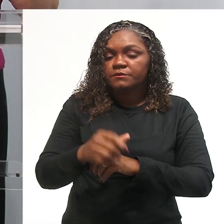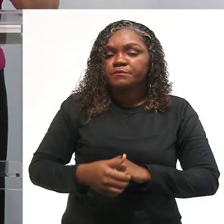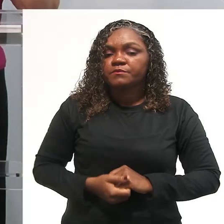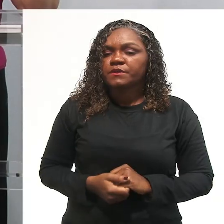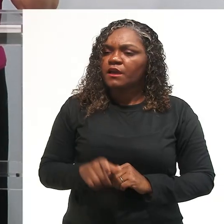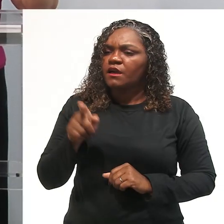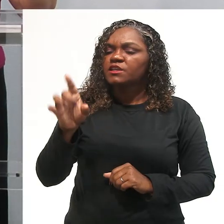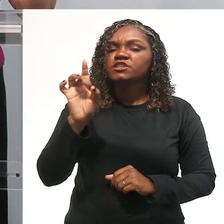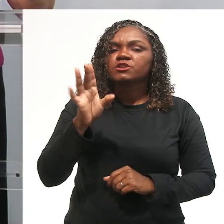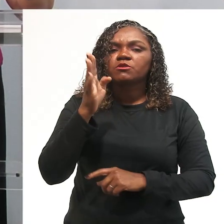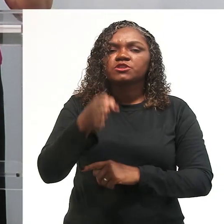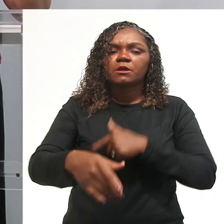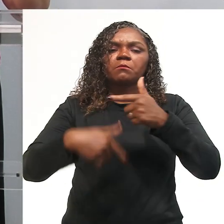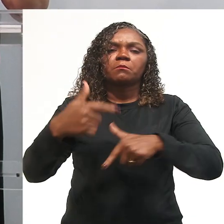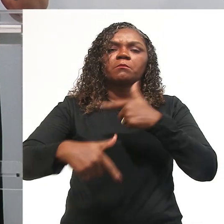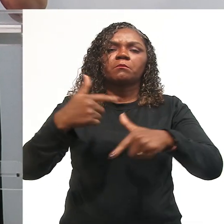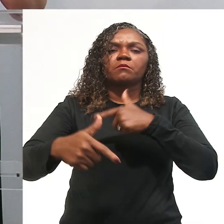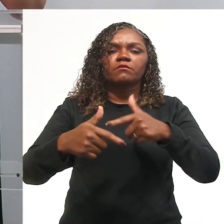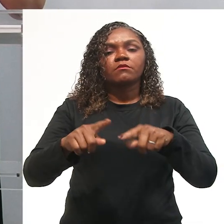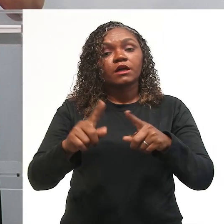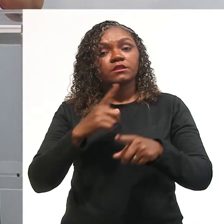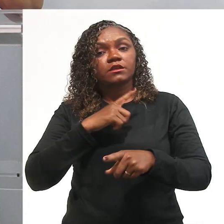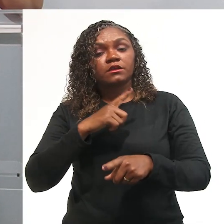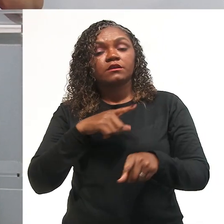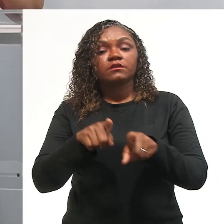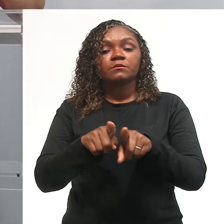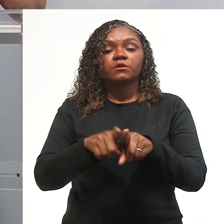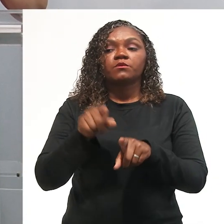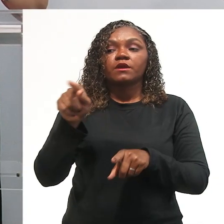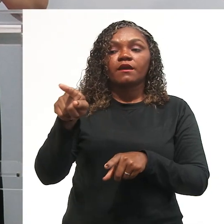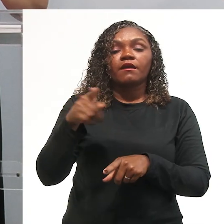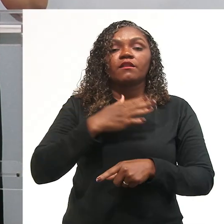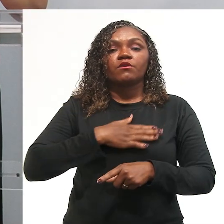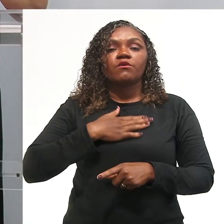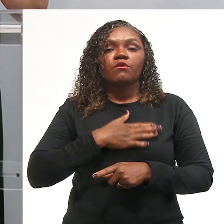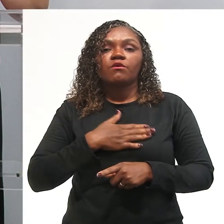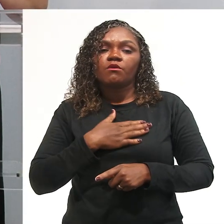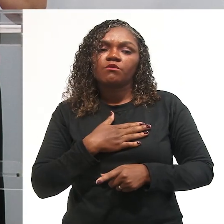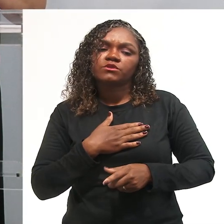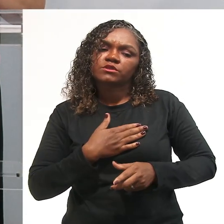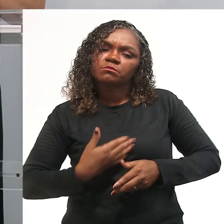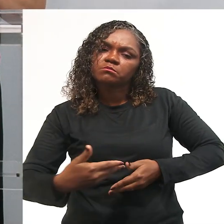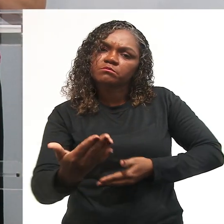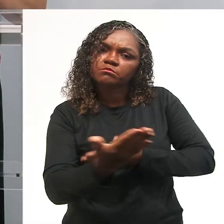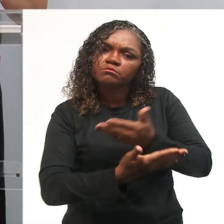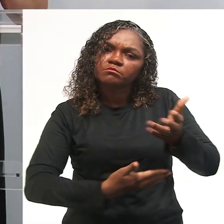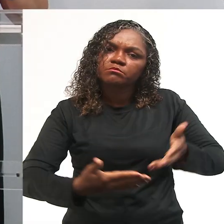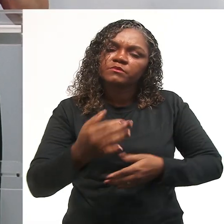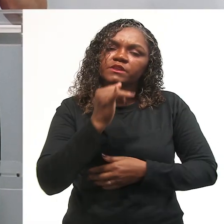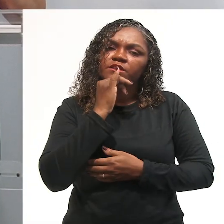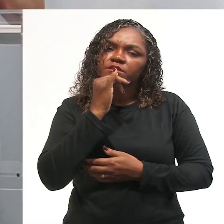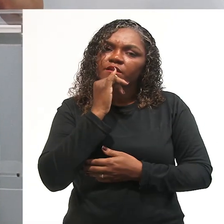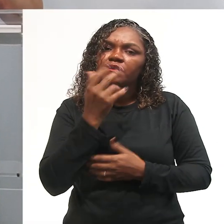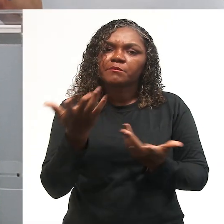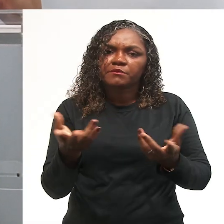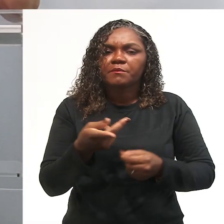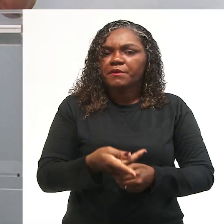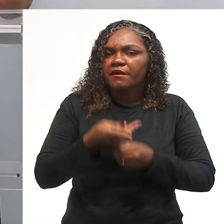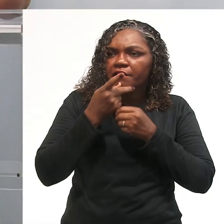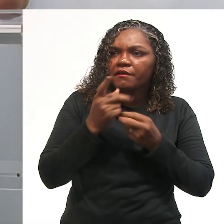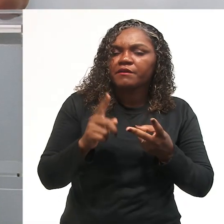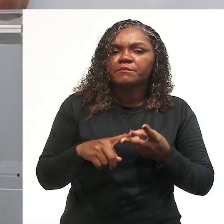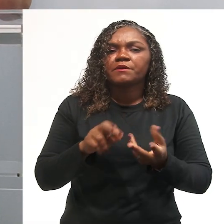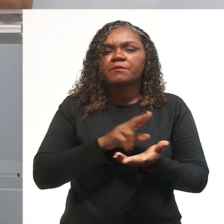pessoa não está ali só para produzir, ela também gosta de ter um retorno, né, sobre as suas ações, elas podem